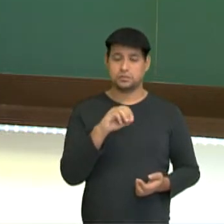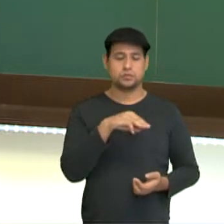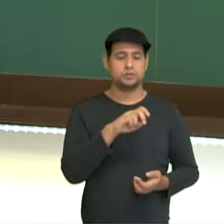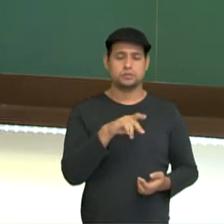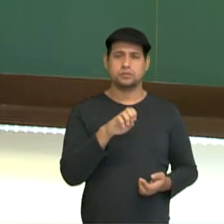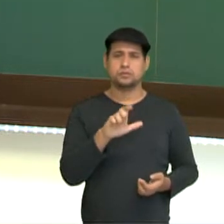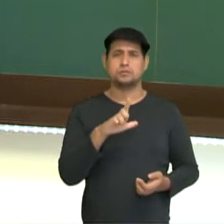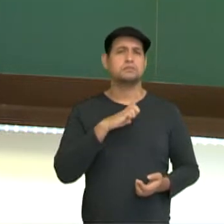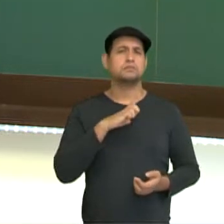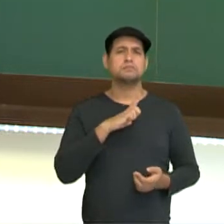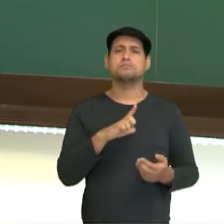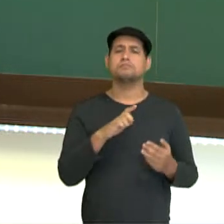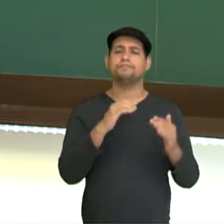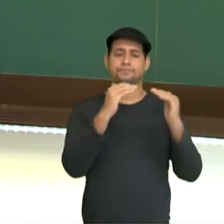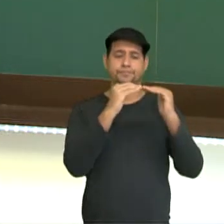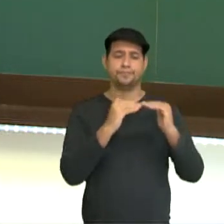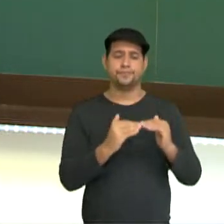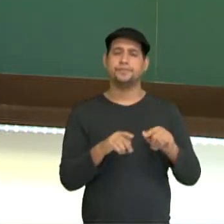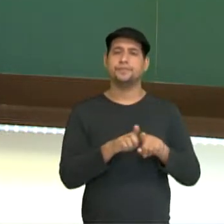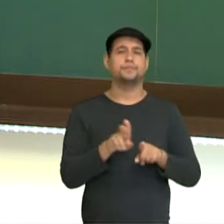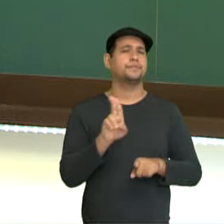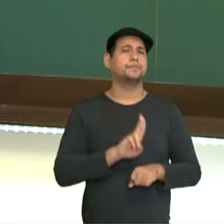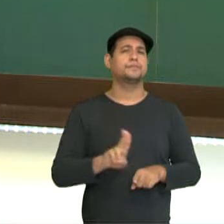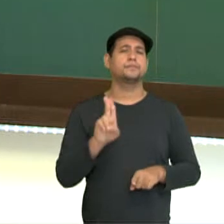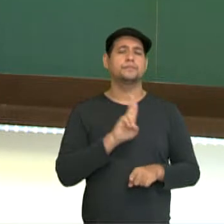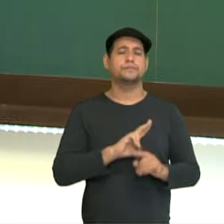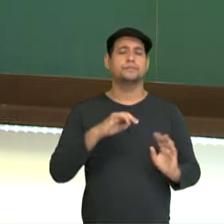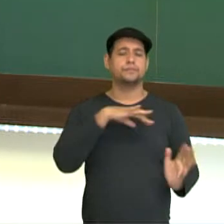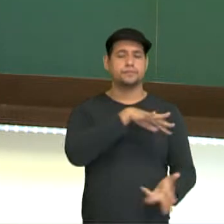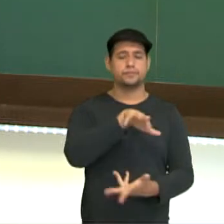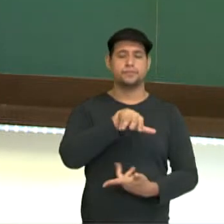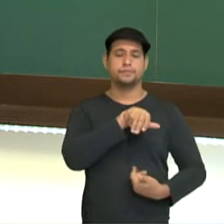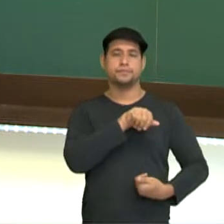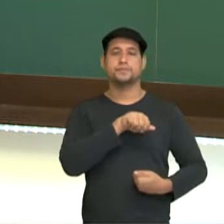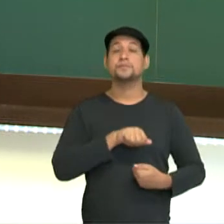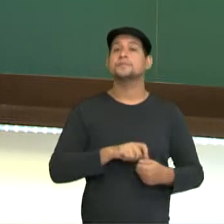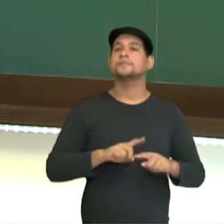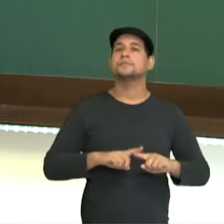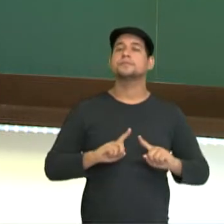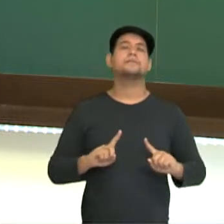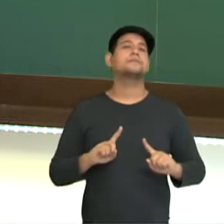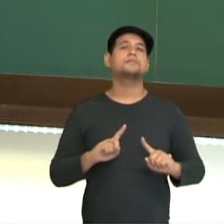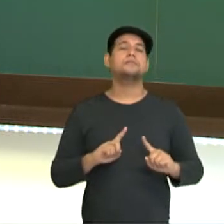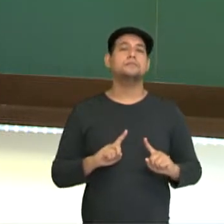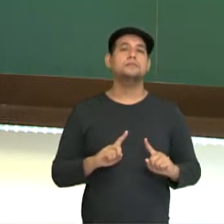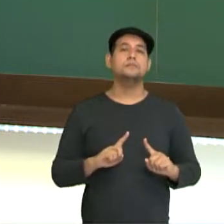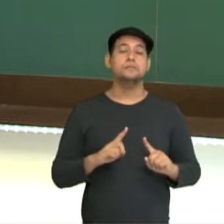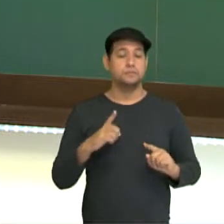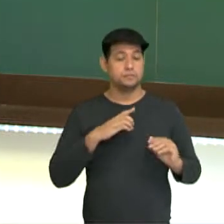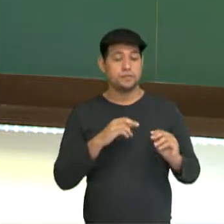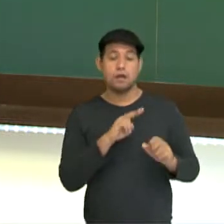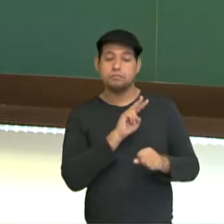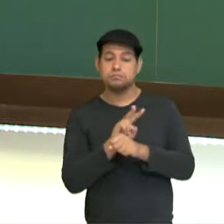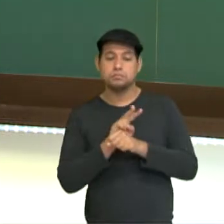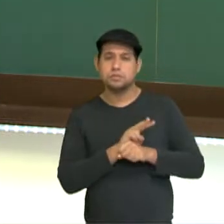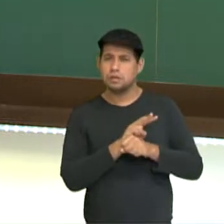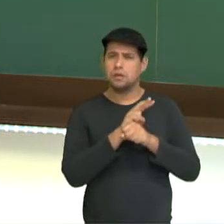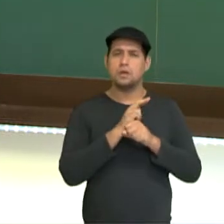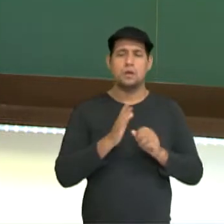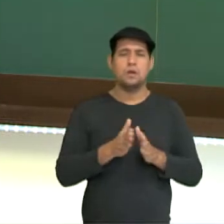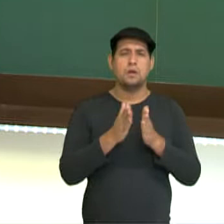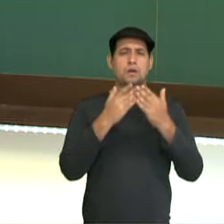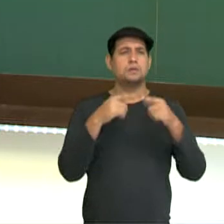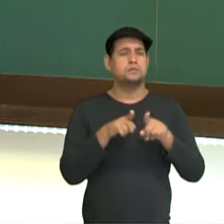ONU, estabelece esse critério e é usado em todo o planeta. Para que se trate desta linha de pobreza, para que